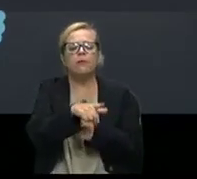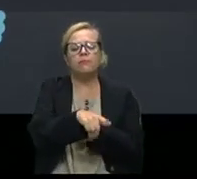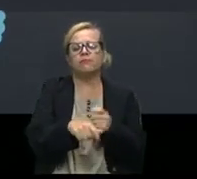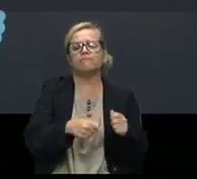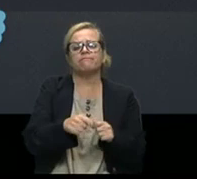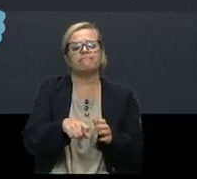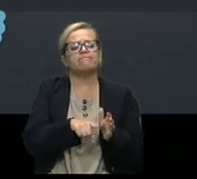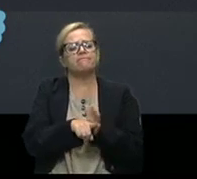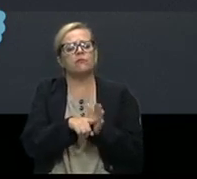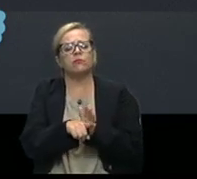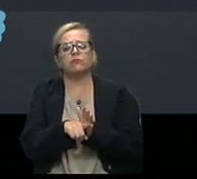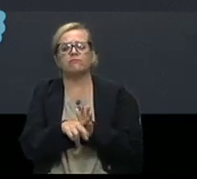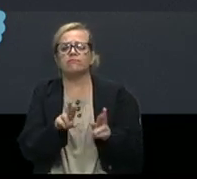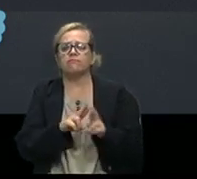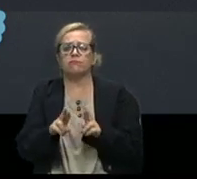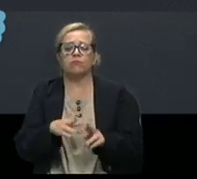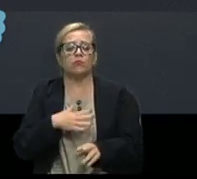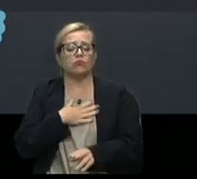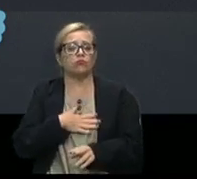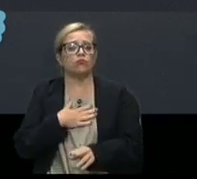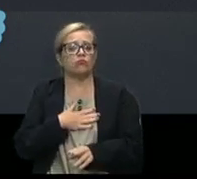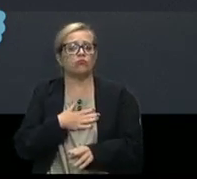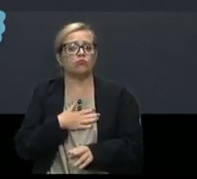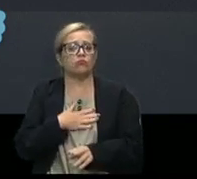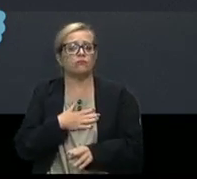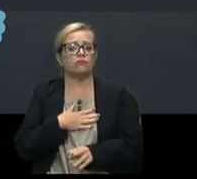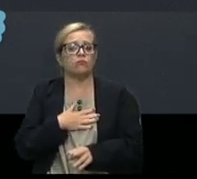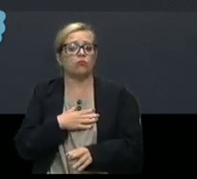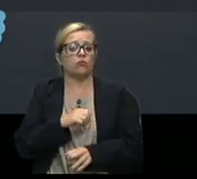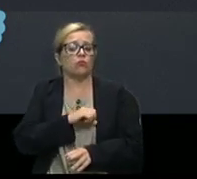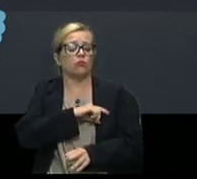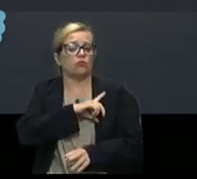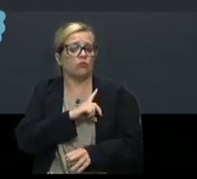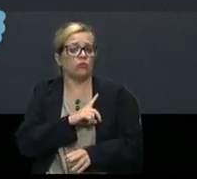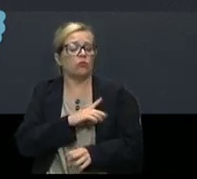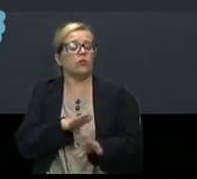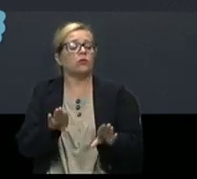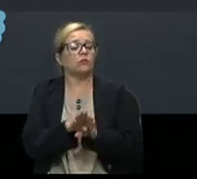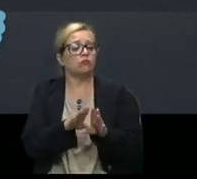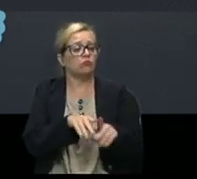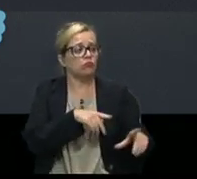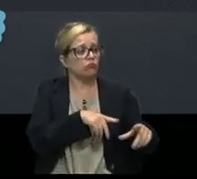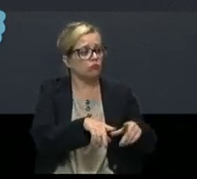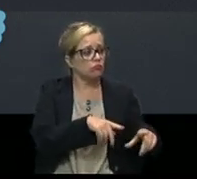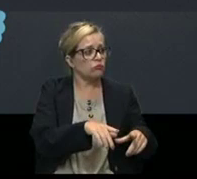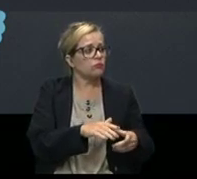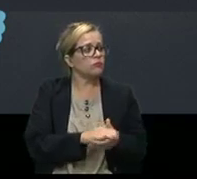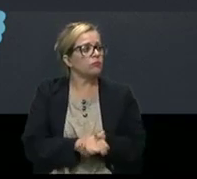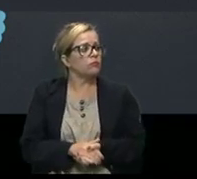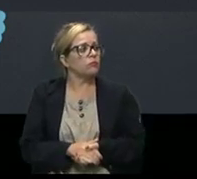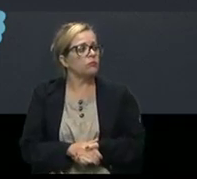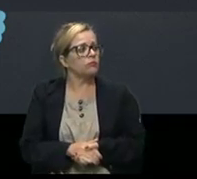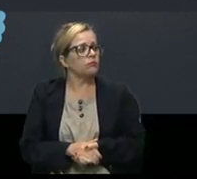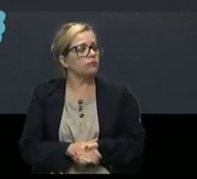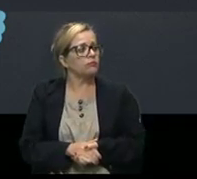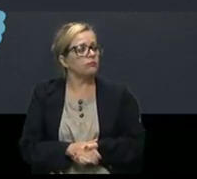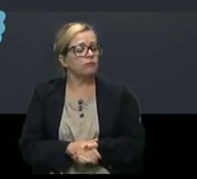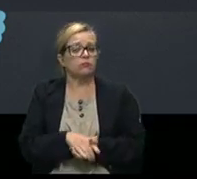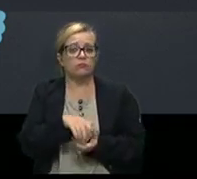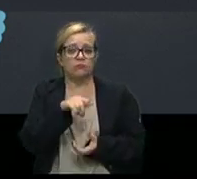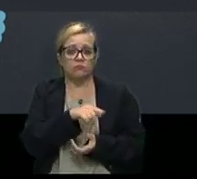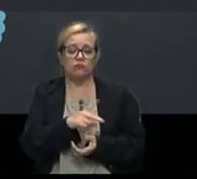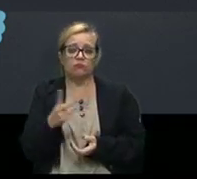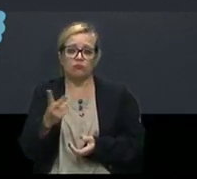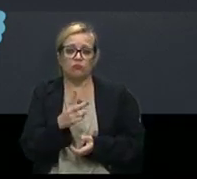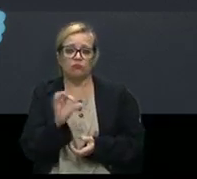precisava avaliar a relação entre a satisfação em relação às condições de trabalho e a remuneração. Será que essas